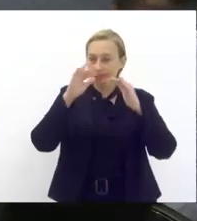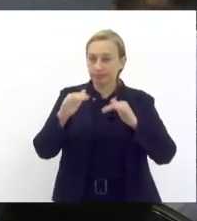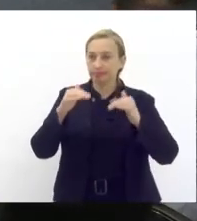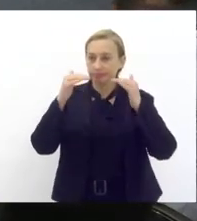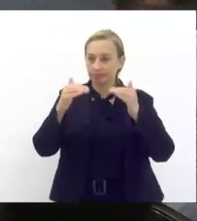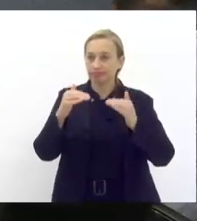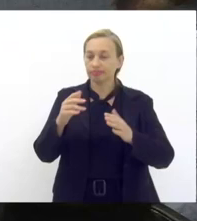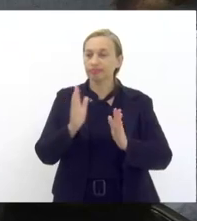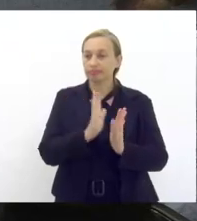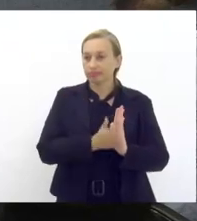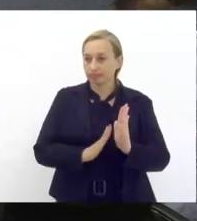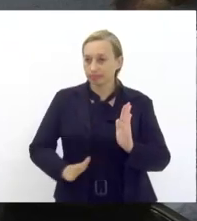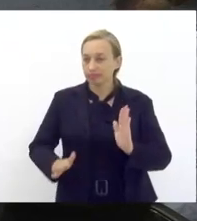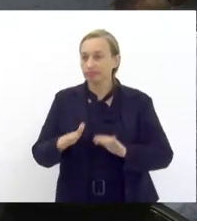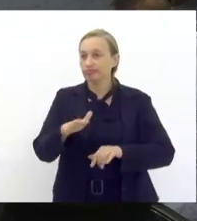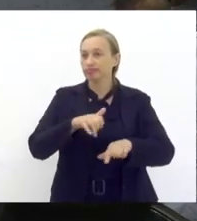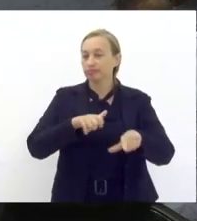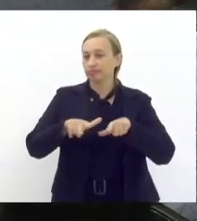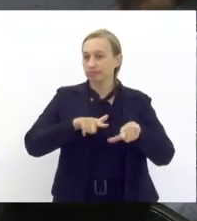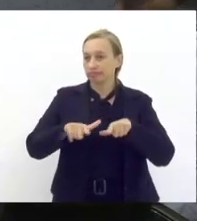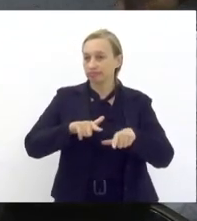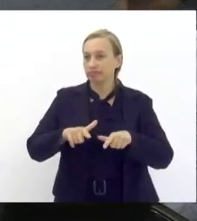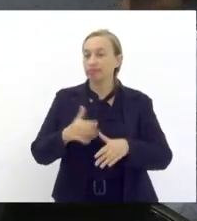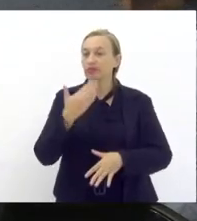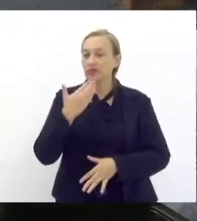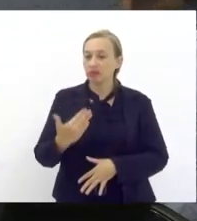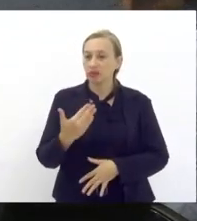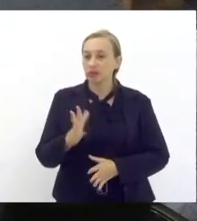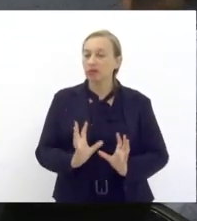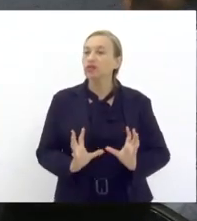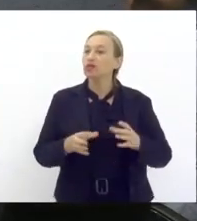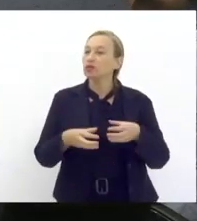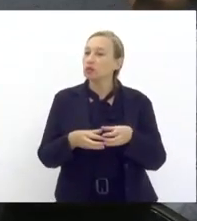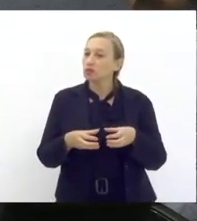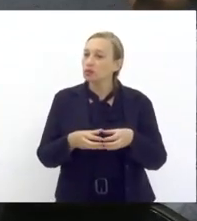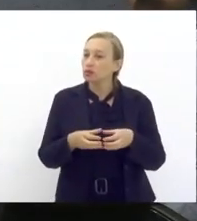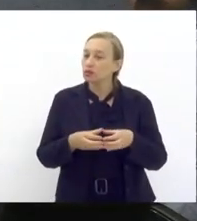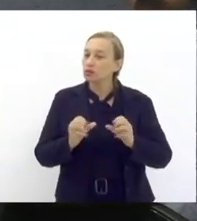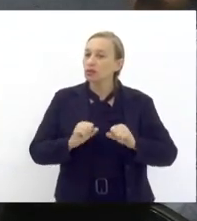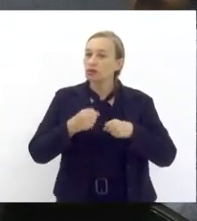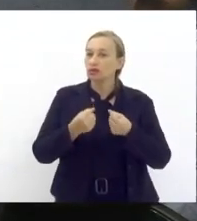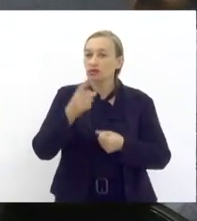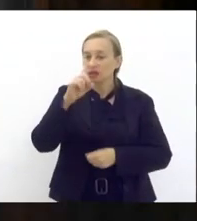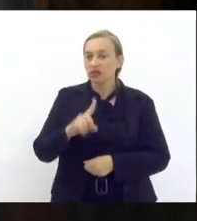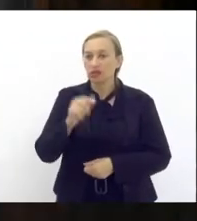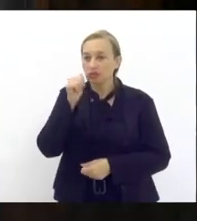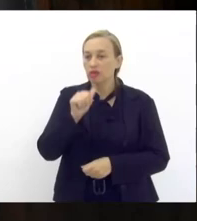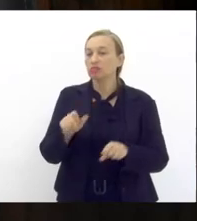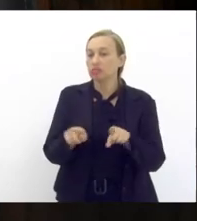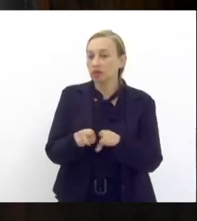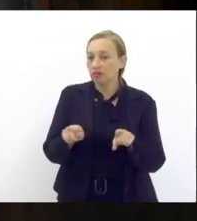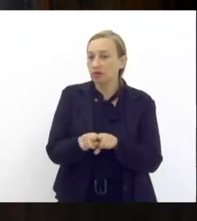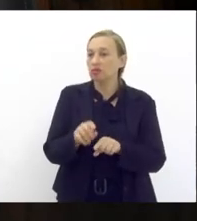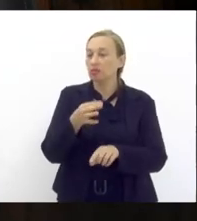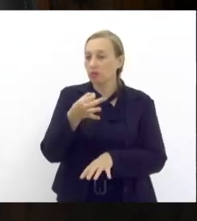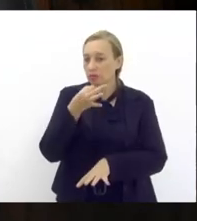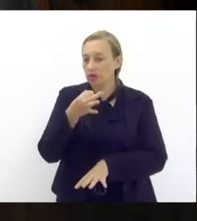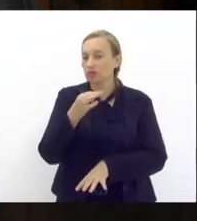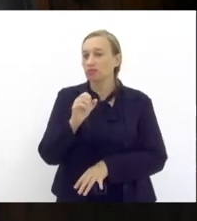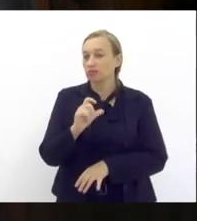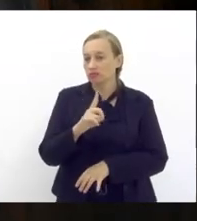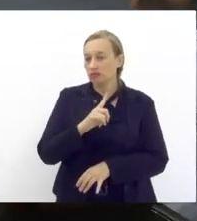trabalhos à ordem e solicitasse que a Comissão de Defesa dos Direitos da Mulher também desse parecer, por